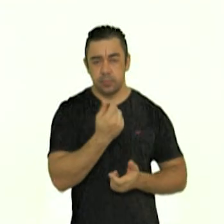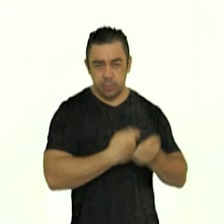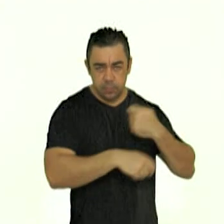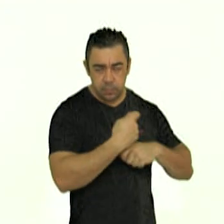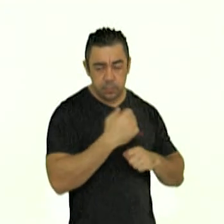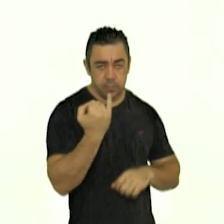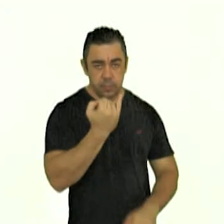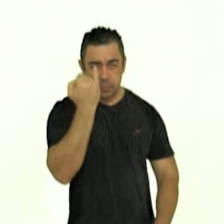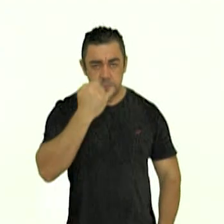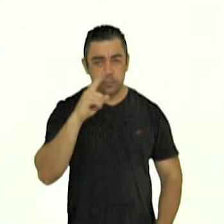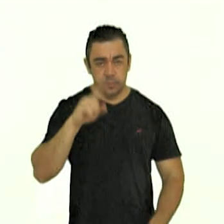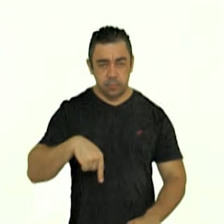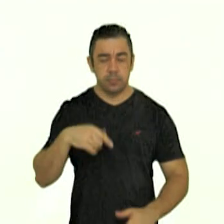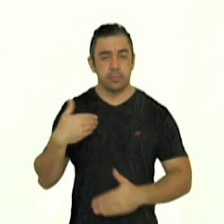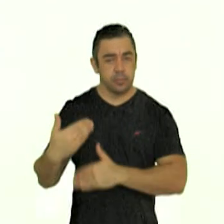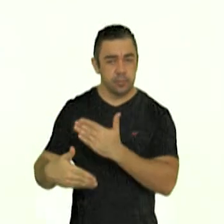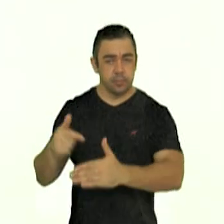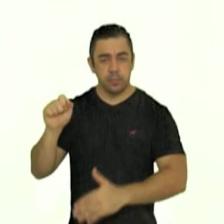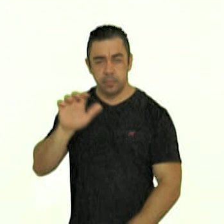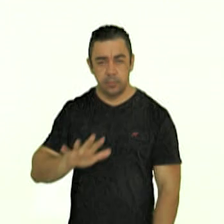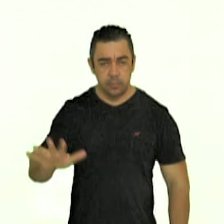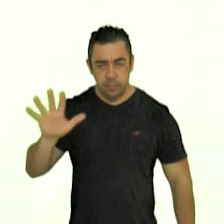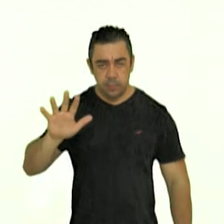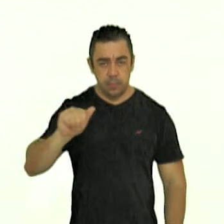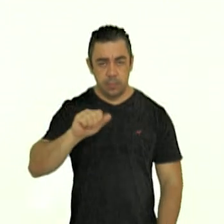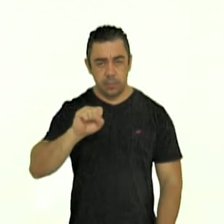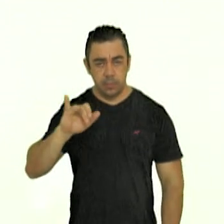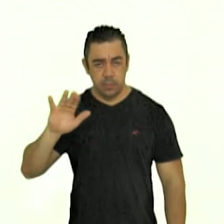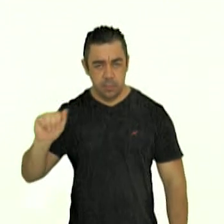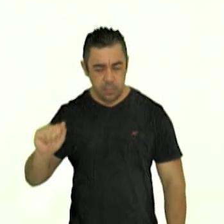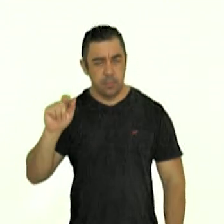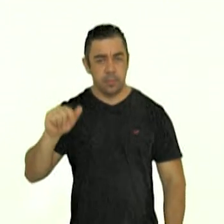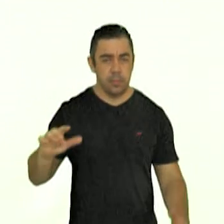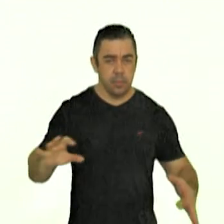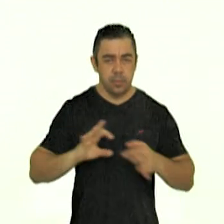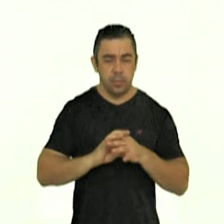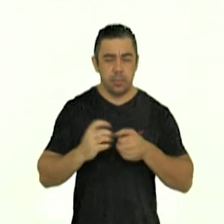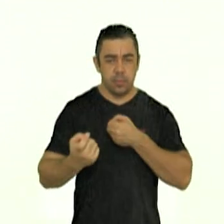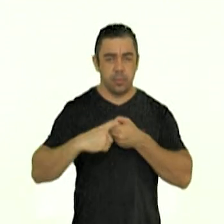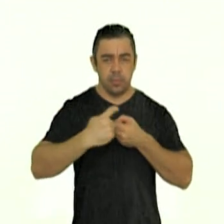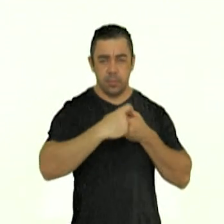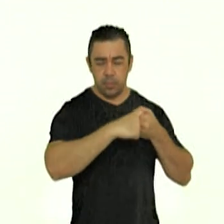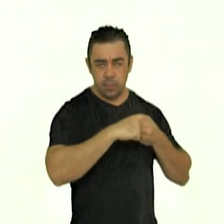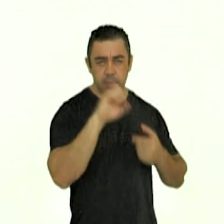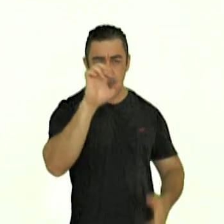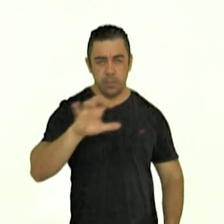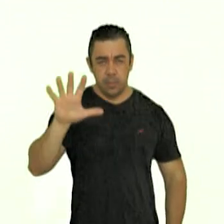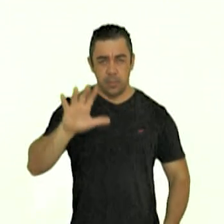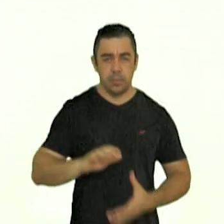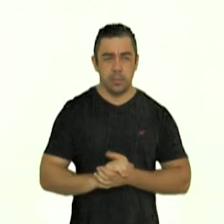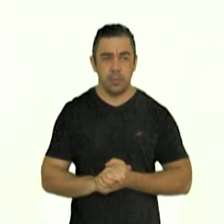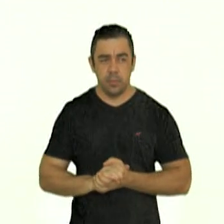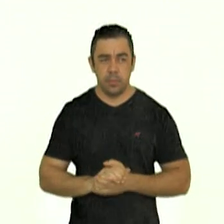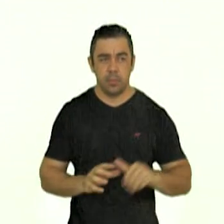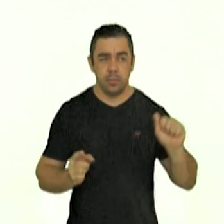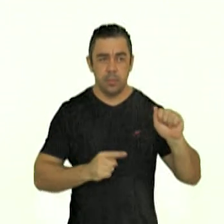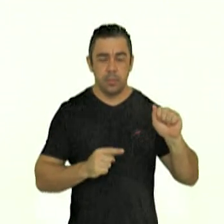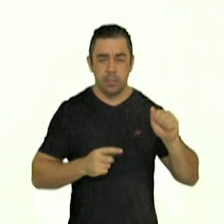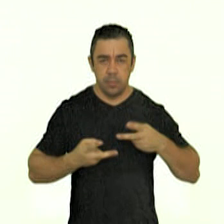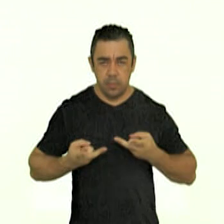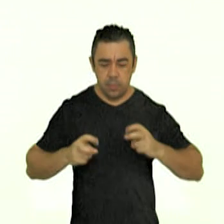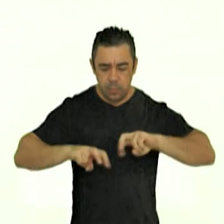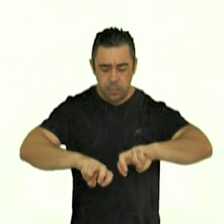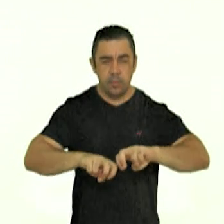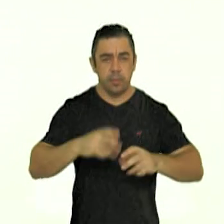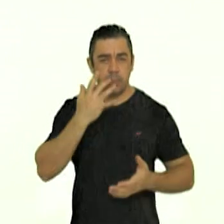importância que está sendo desenvolvida na Ásia Central em parceria com a União Europeia. Letra A, exploração de ouro e diamantes.